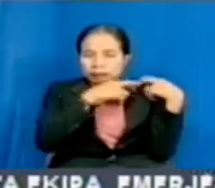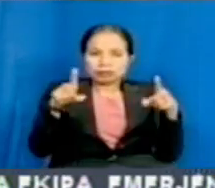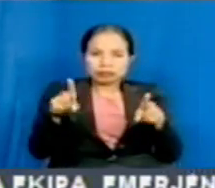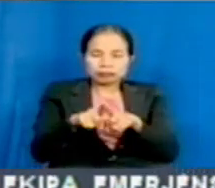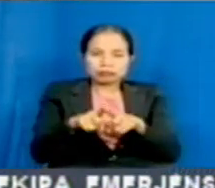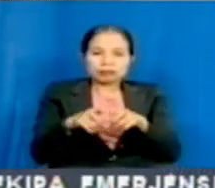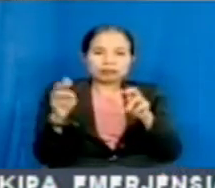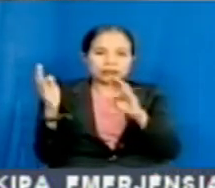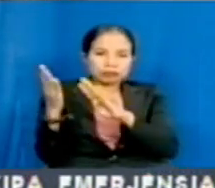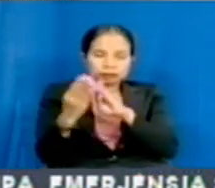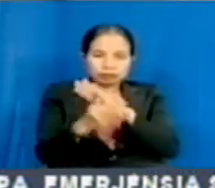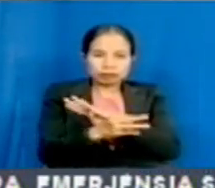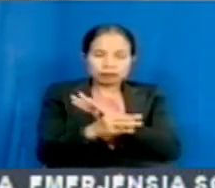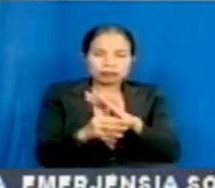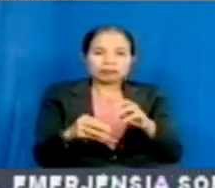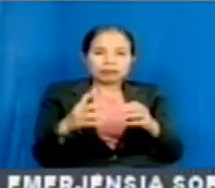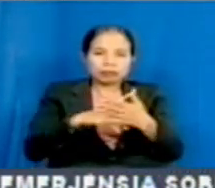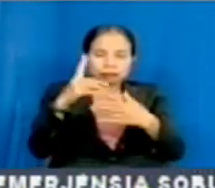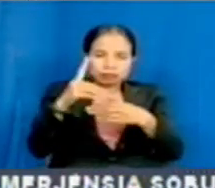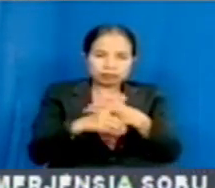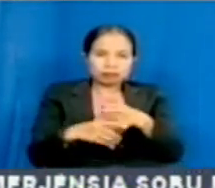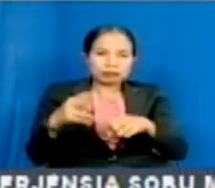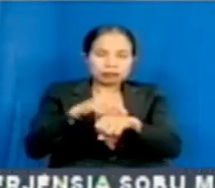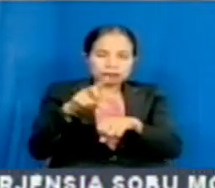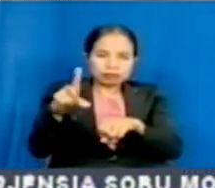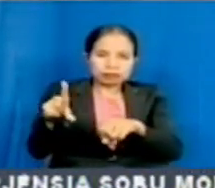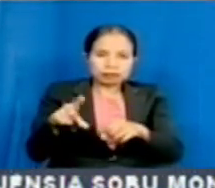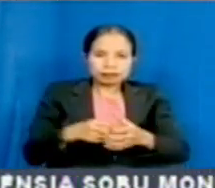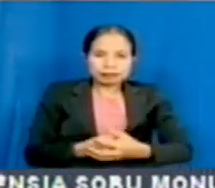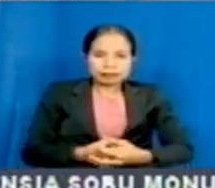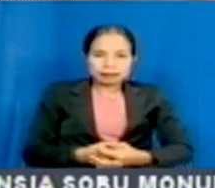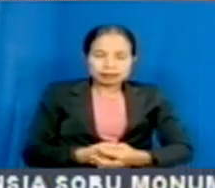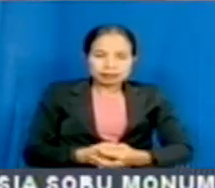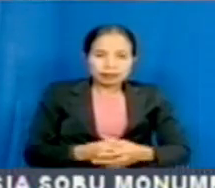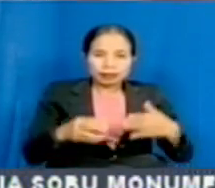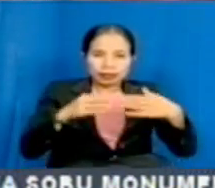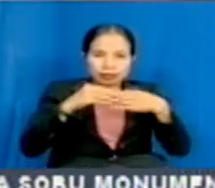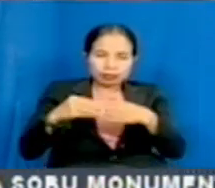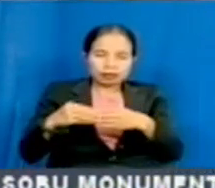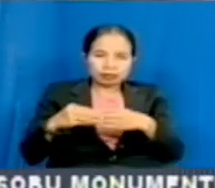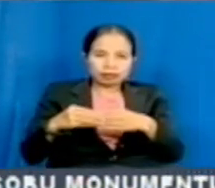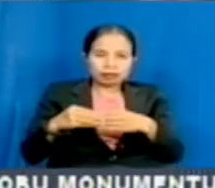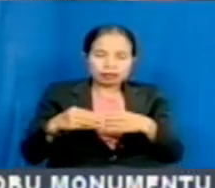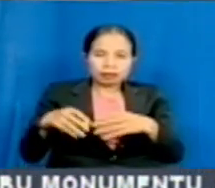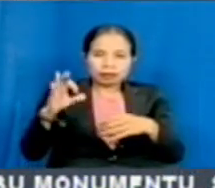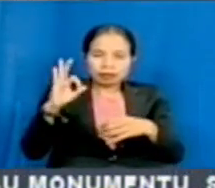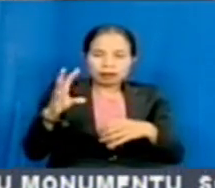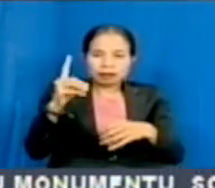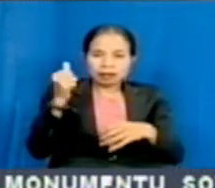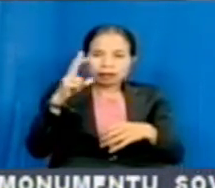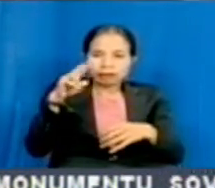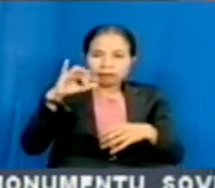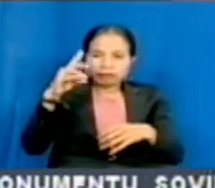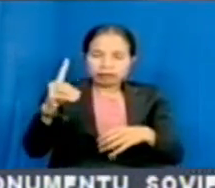dar agente transformador, do desenvolvimento nacional. Líder Frente Clandestina David Dias